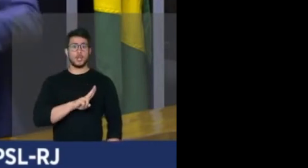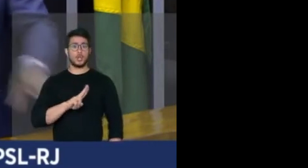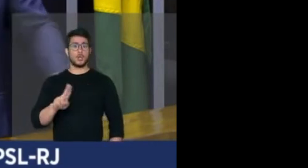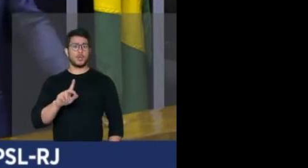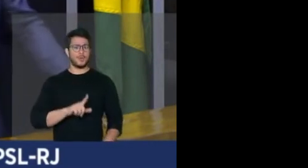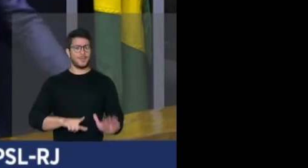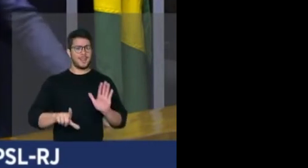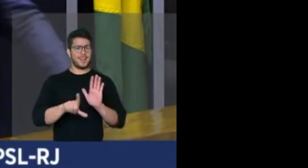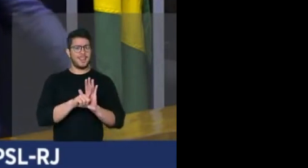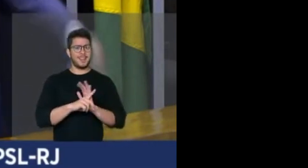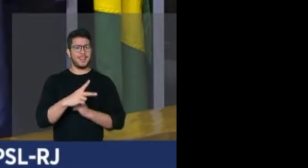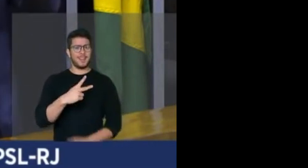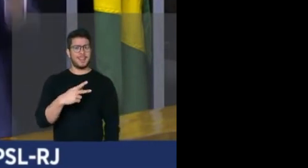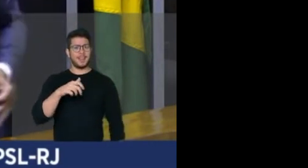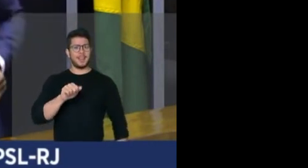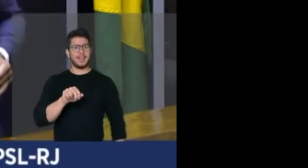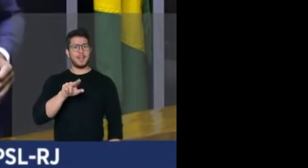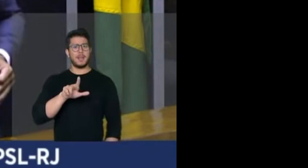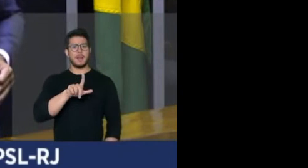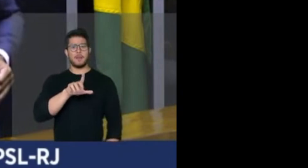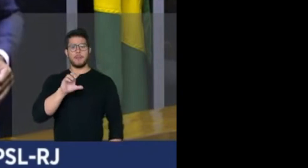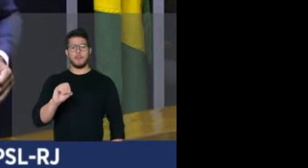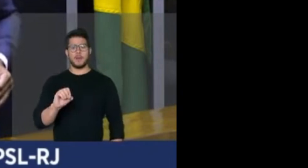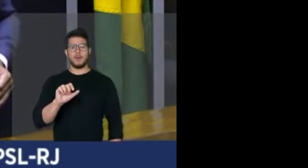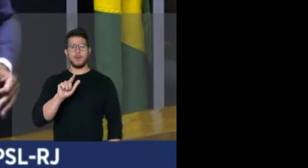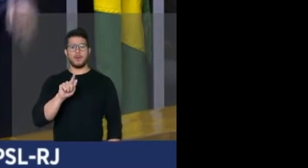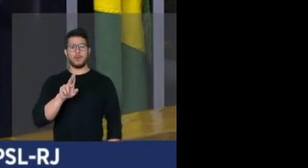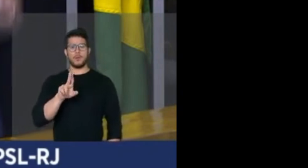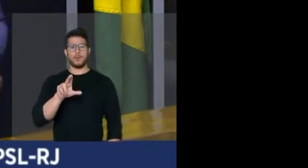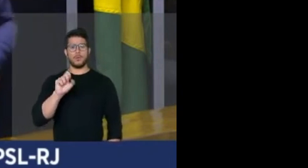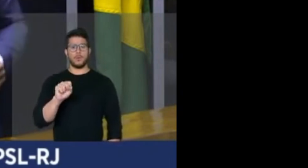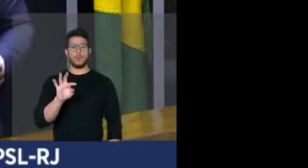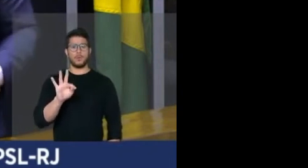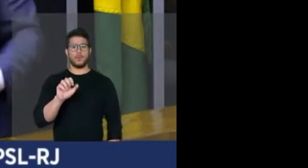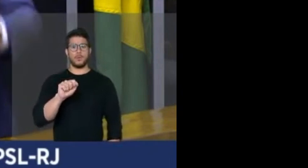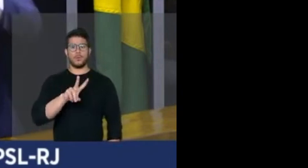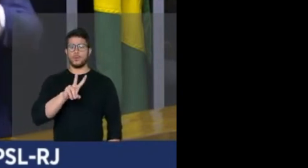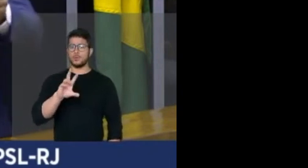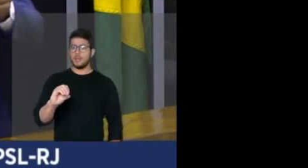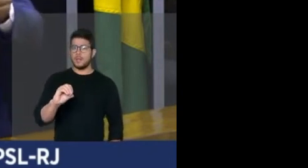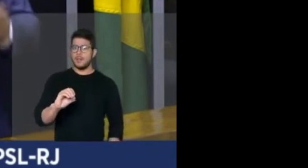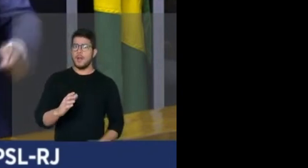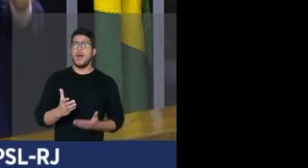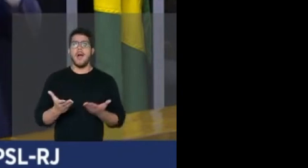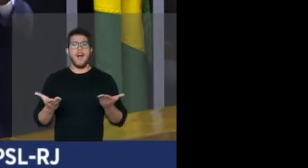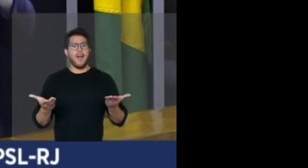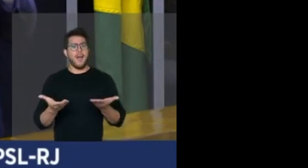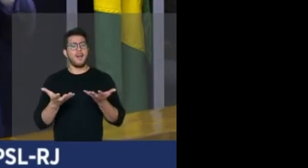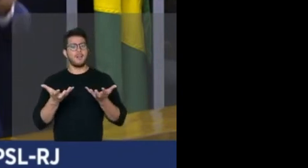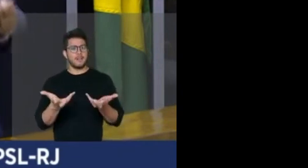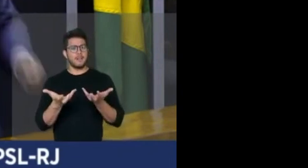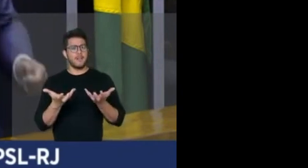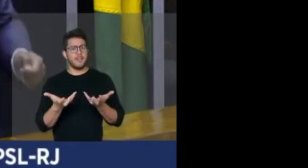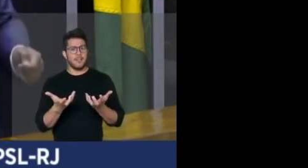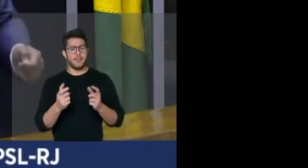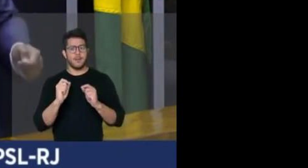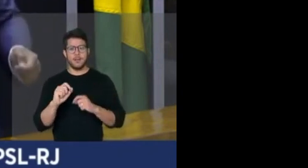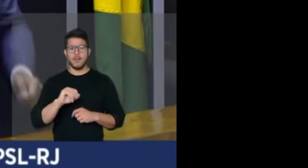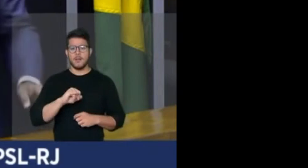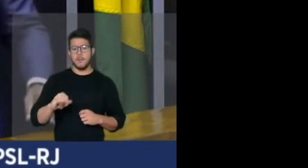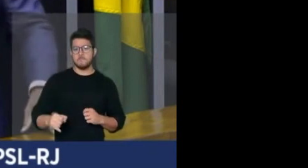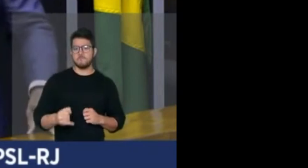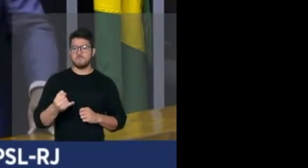Paulo Gustavo. Não bastasse essa safadeza de quererem colocar um